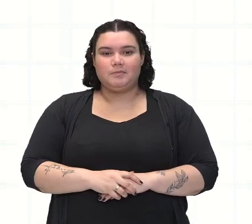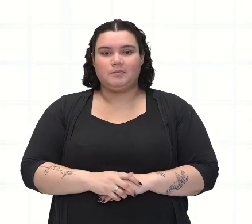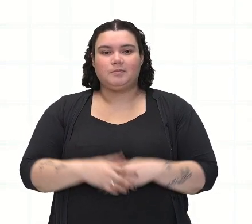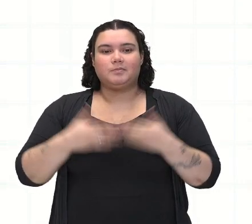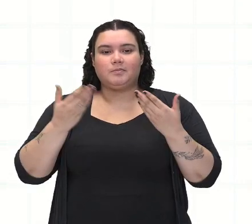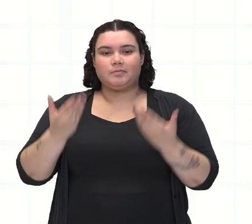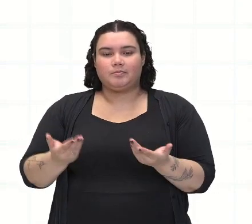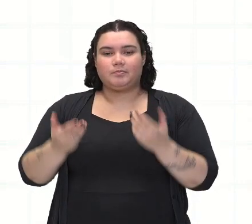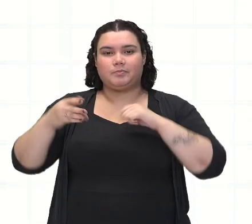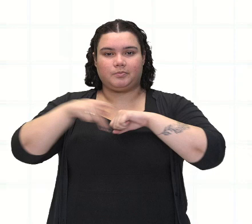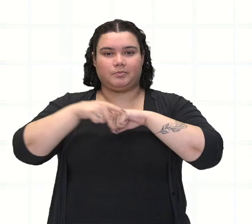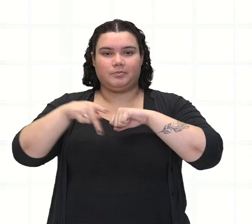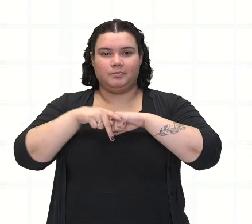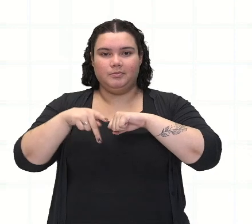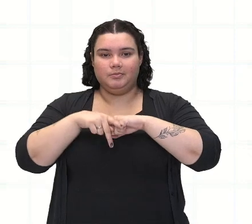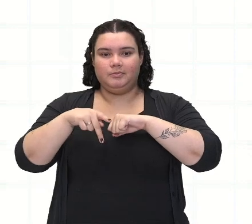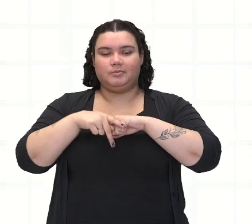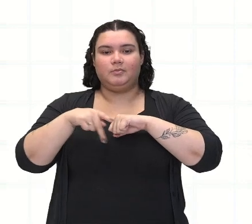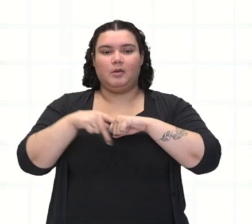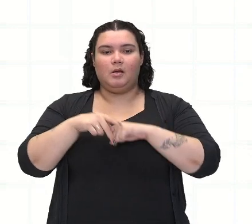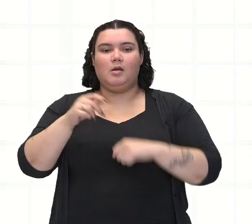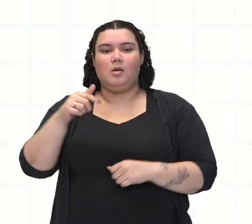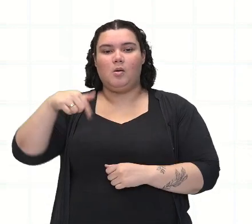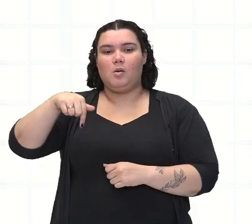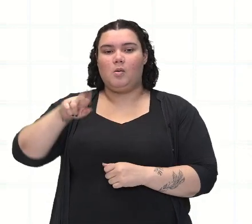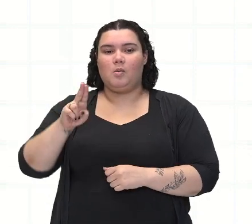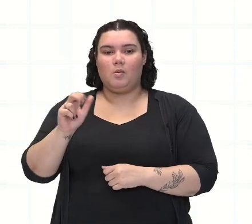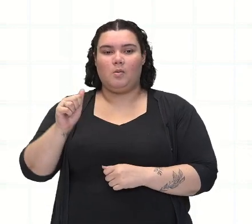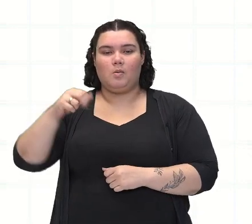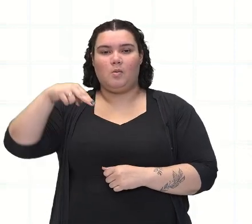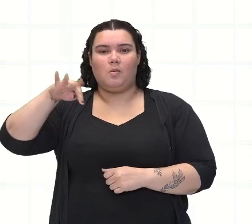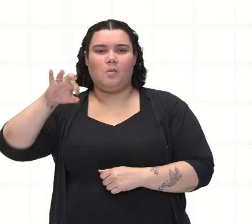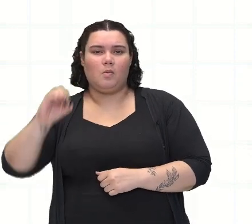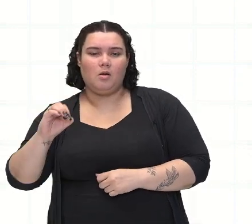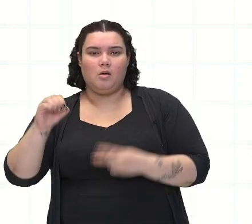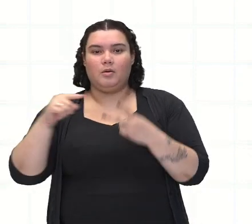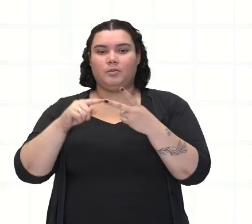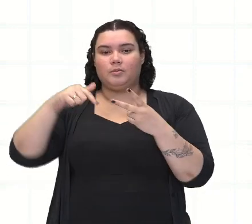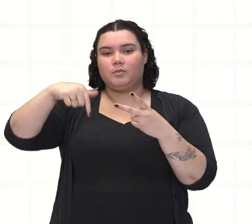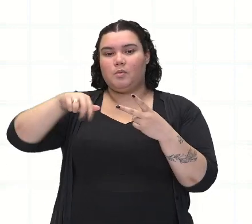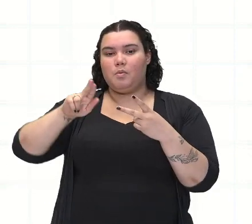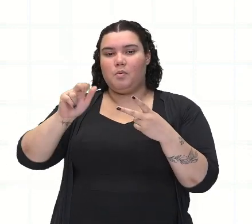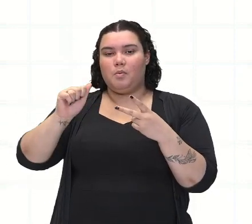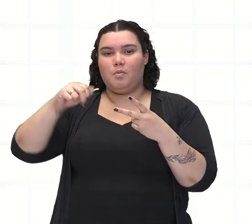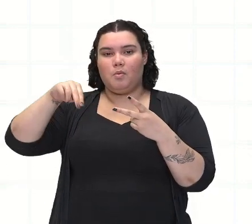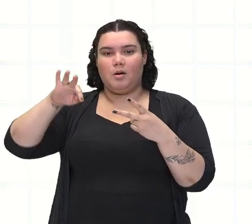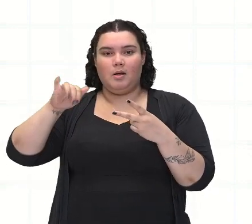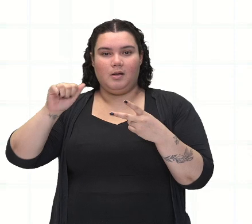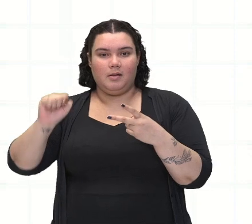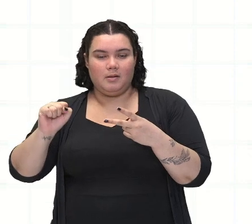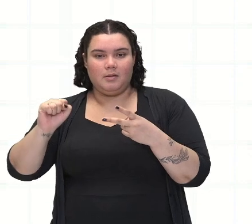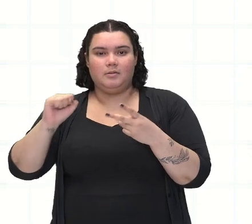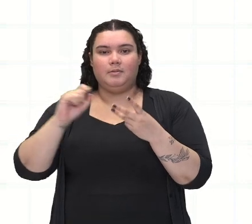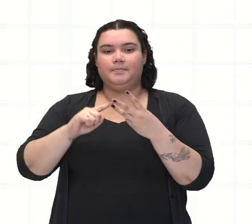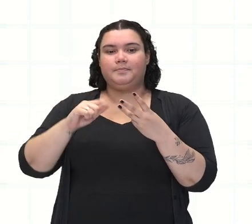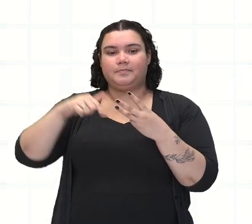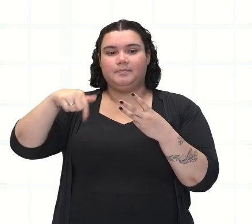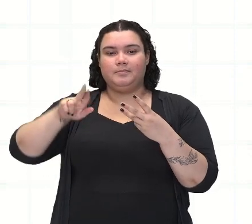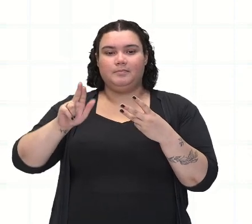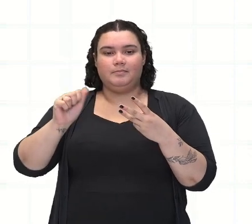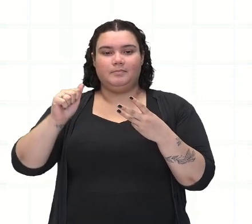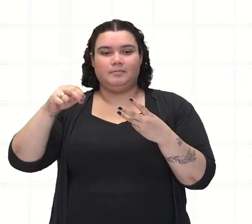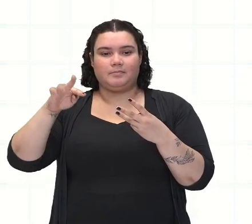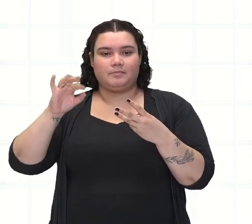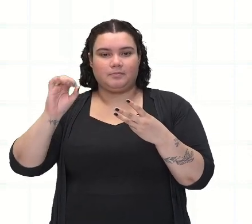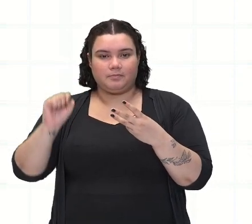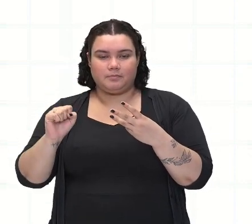E o pronome quanto, quanta, quantos, quantas. Vamos